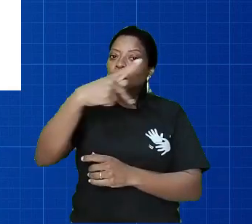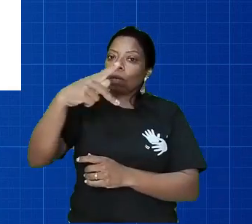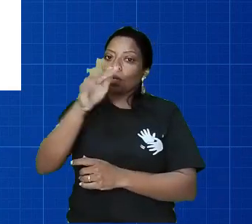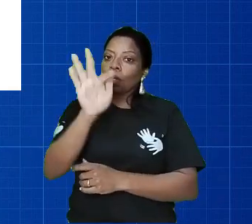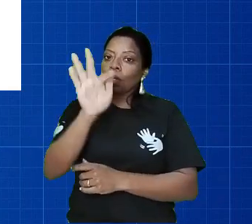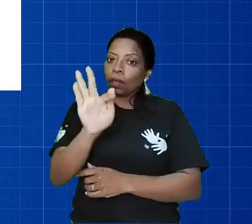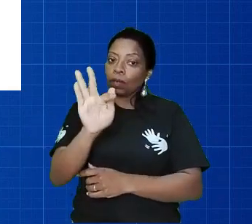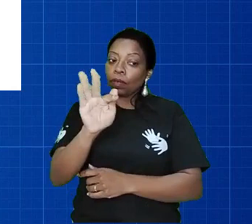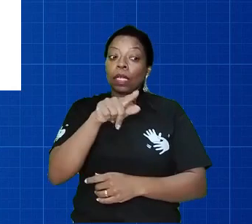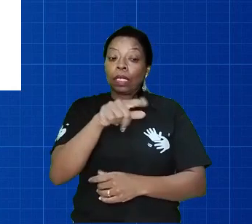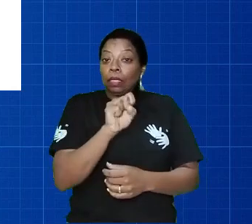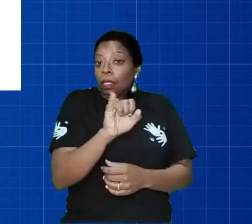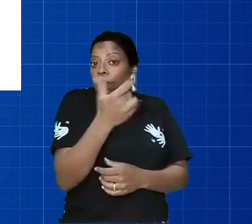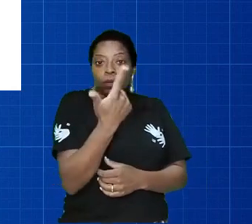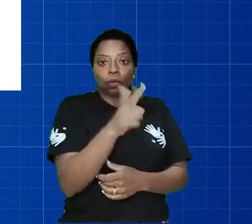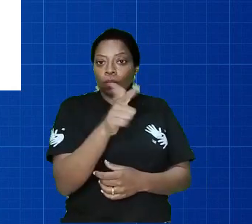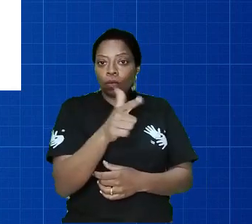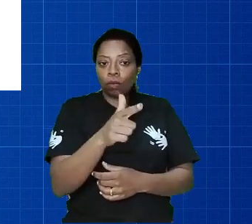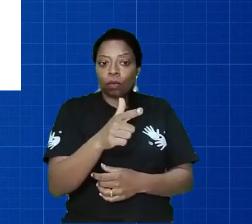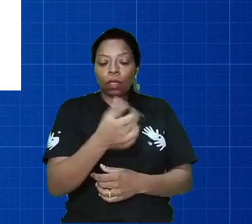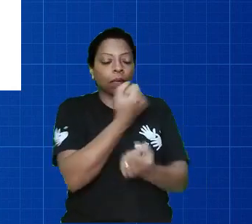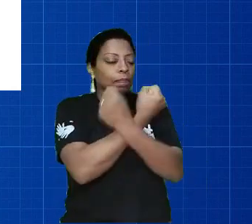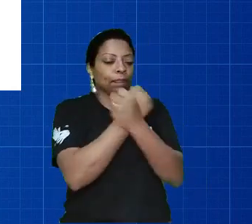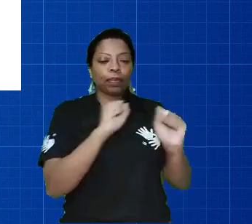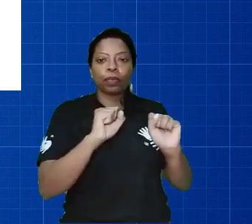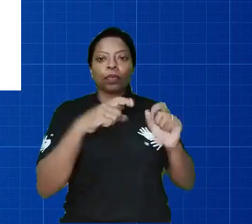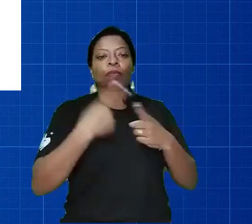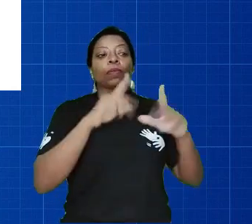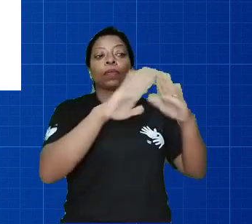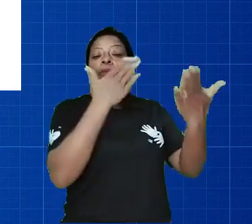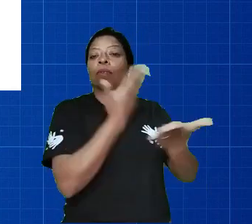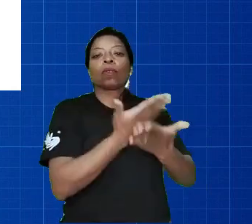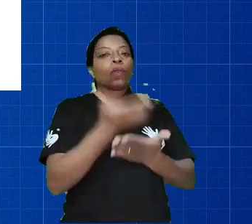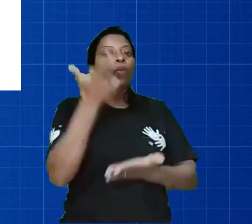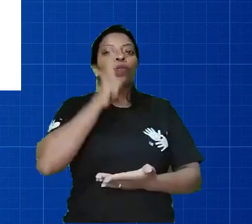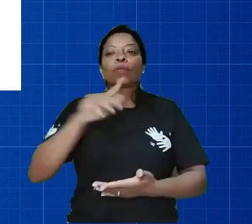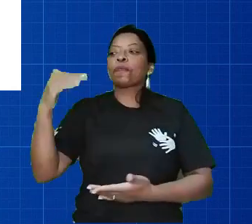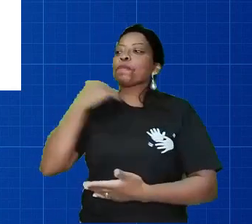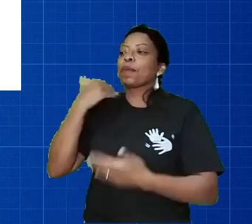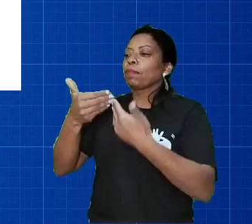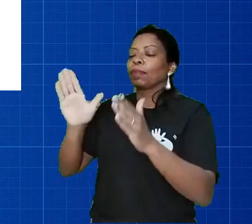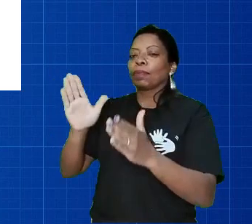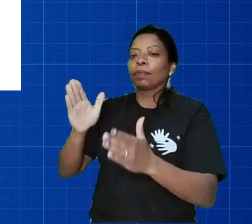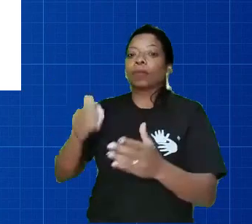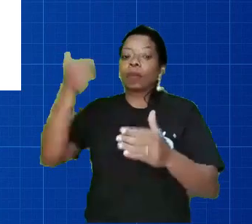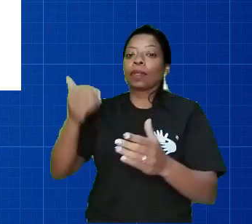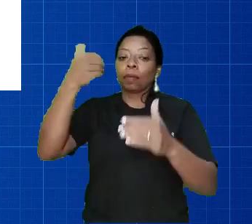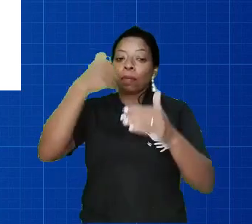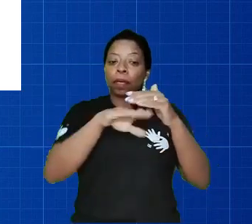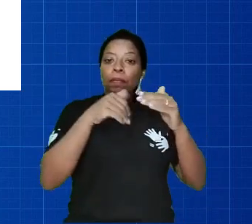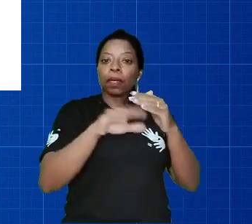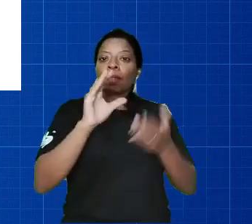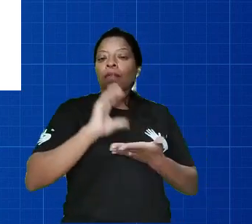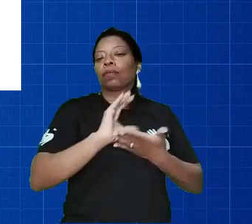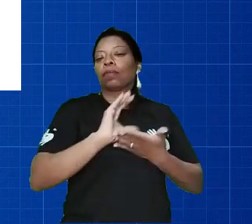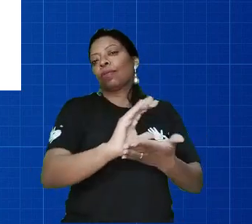que a escola receba o recurso, né? Porque a escola não tem como abrir uma conta bancária. A PPF, por